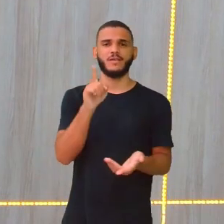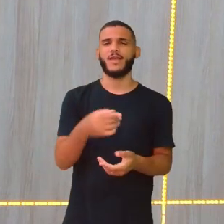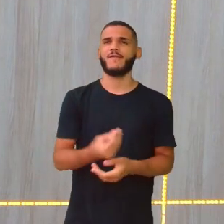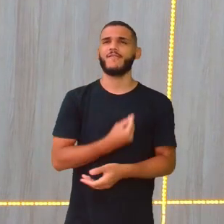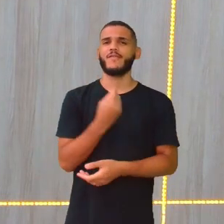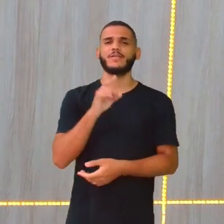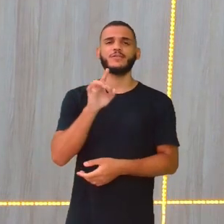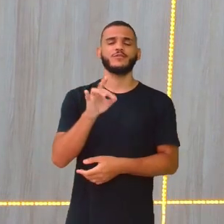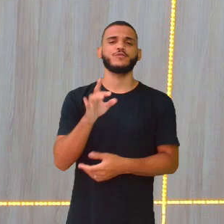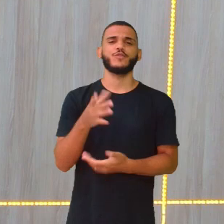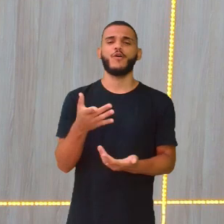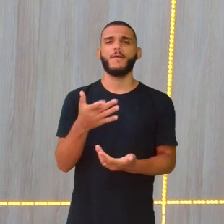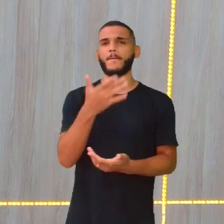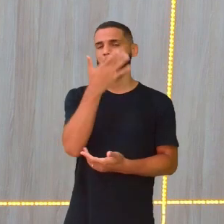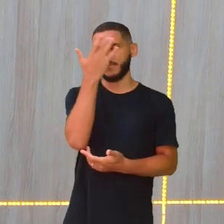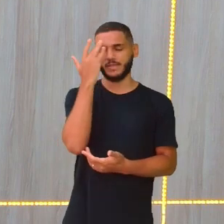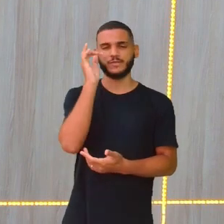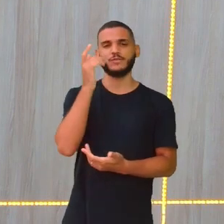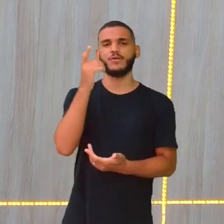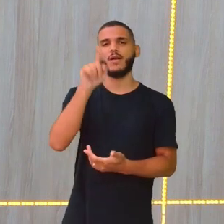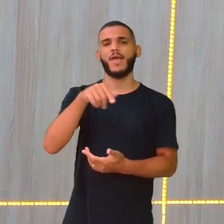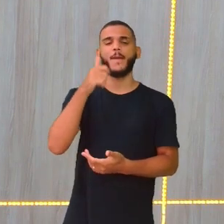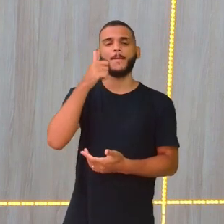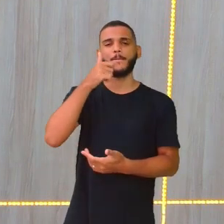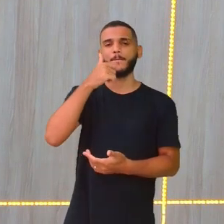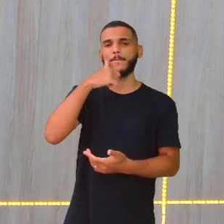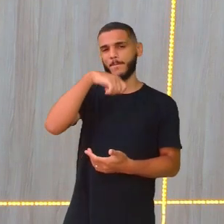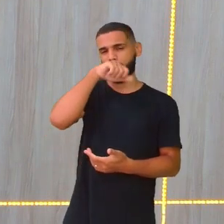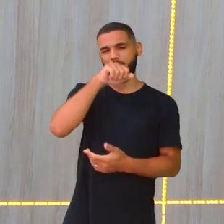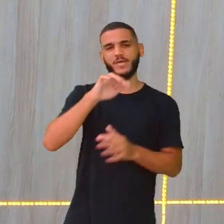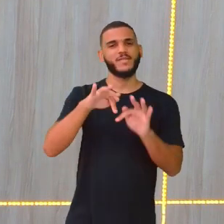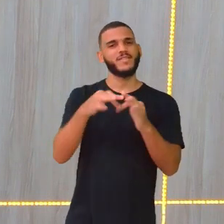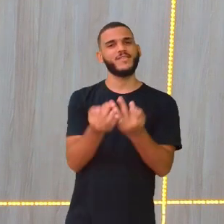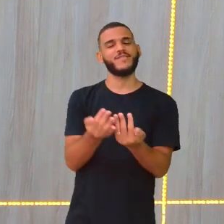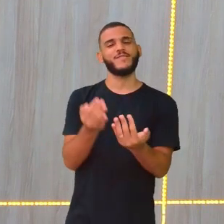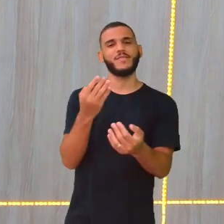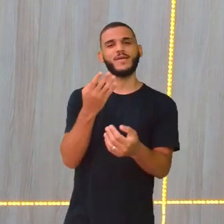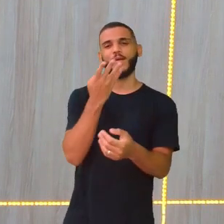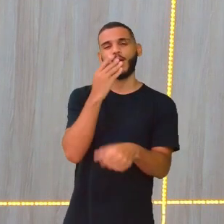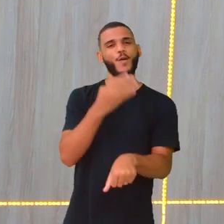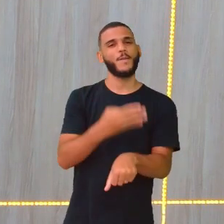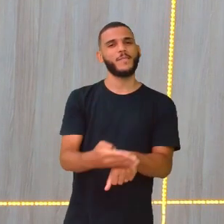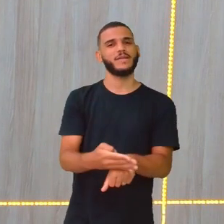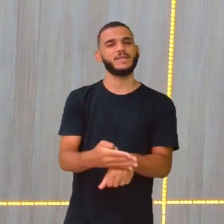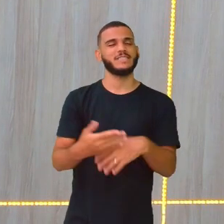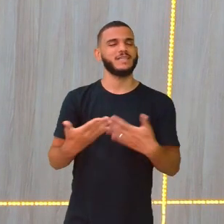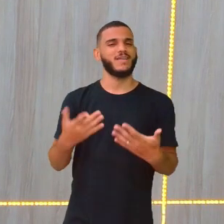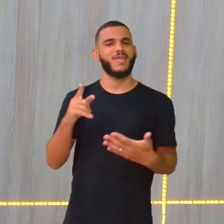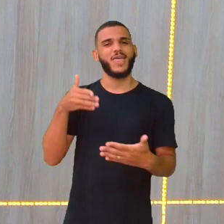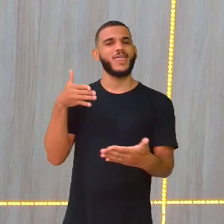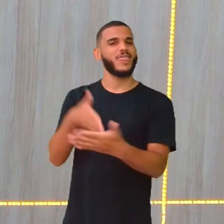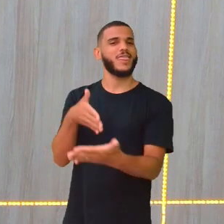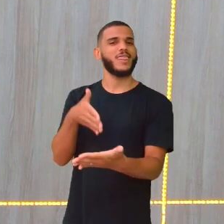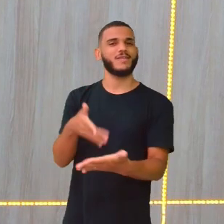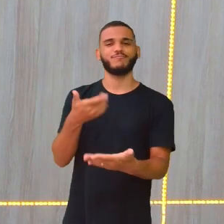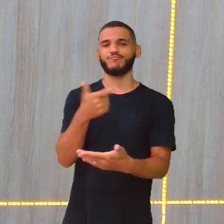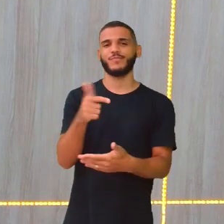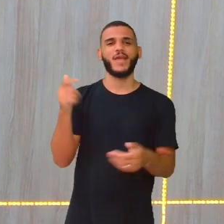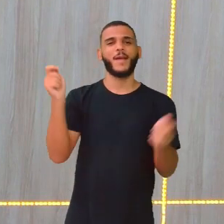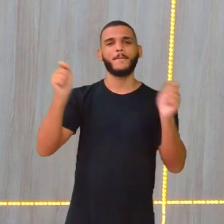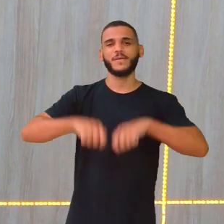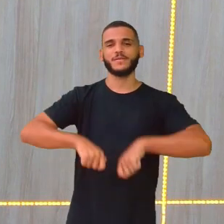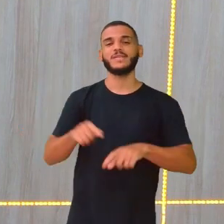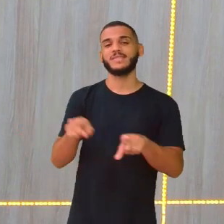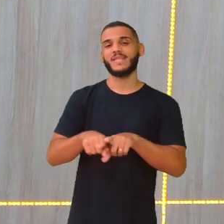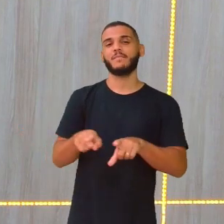para ser mãe da sua família branca. E isso é limitante, isso esgota as possibilidades, isso